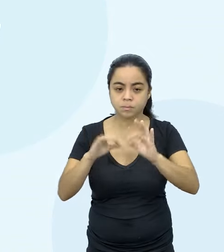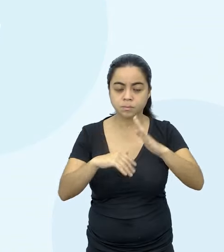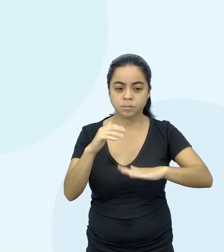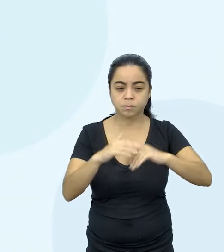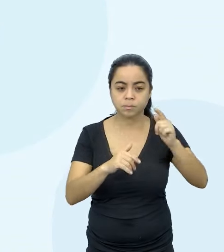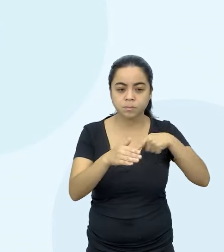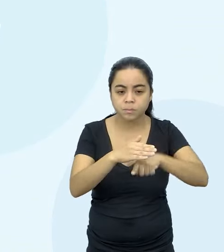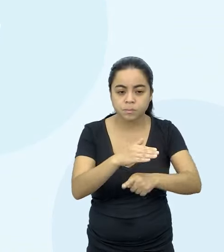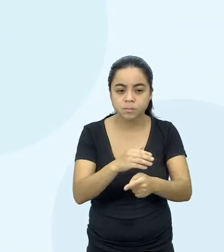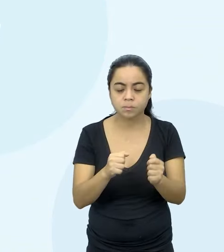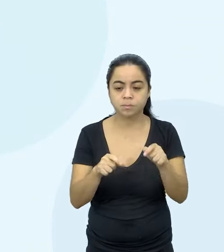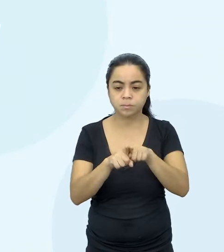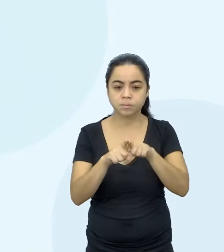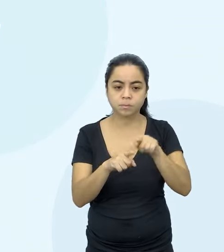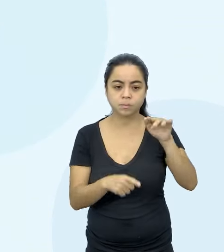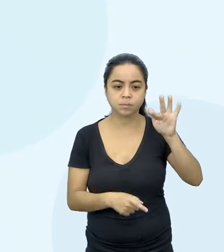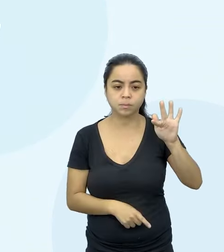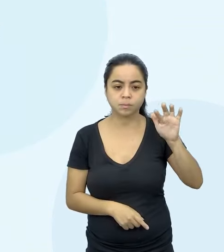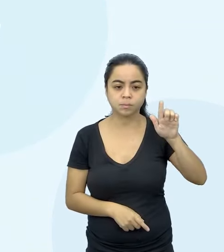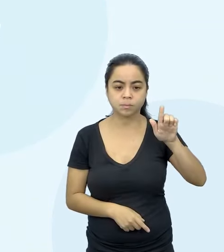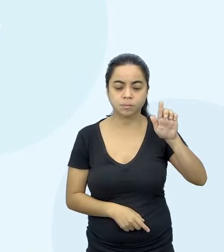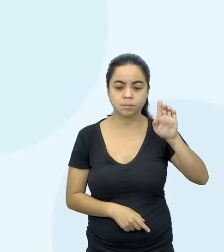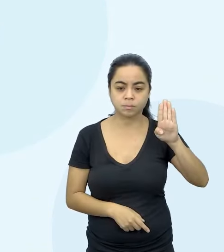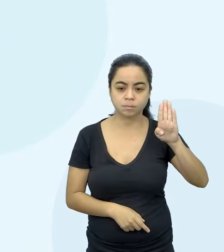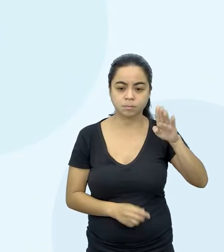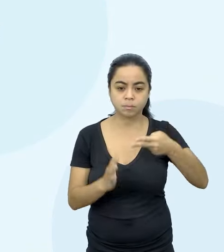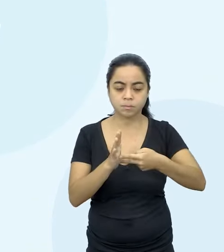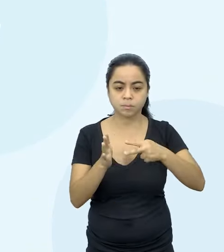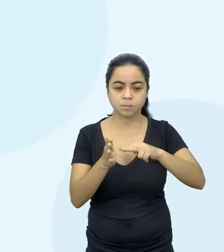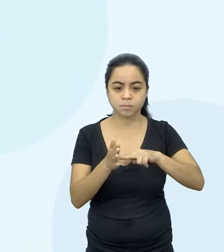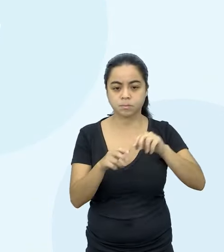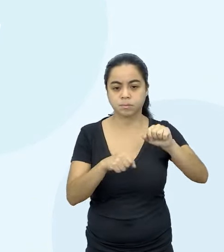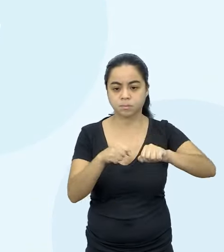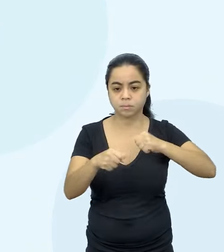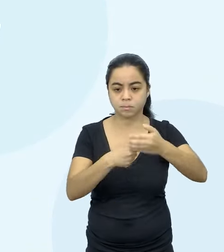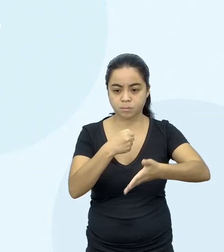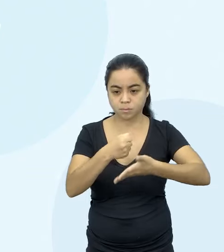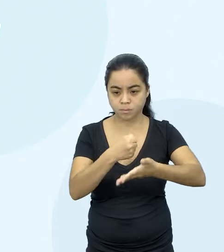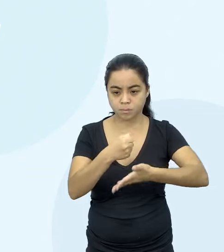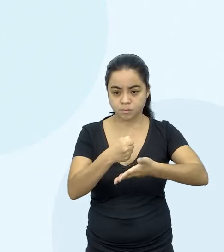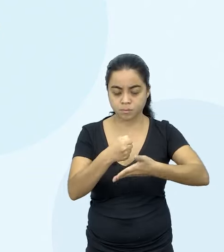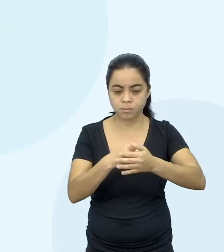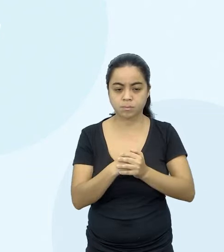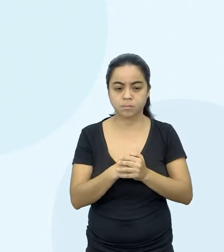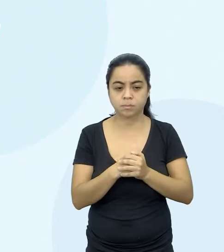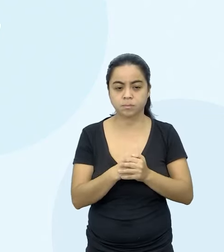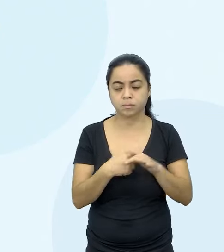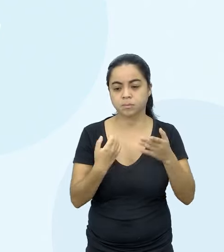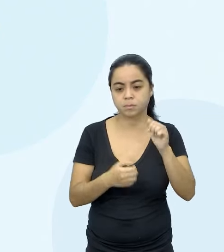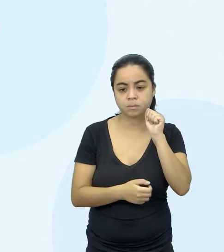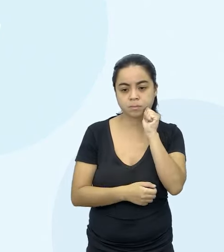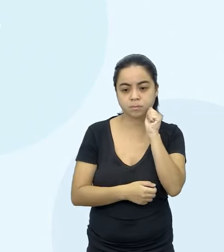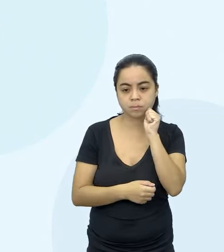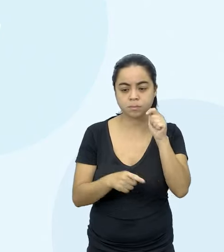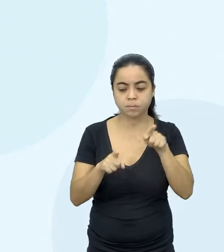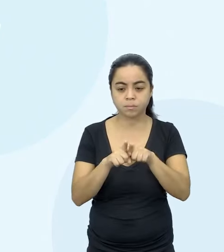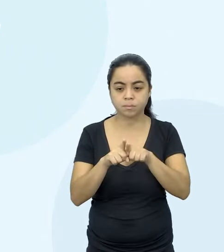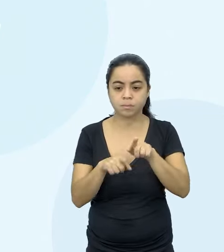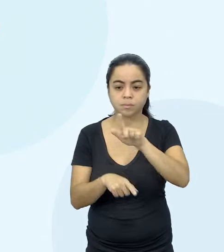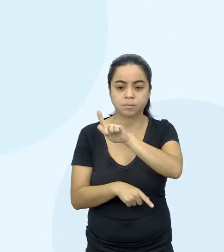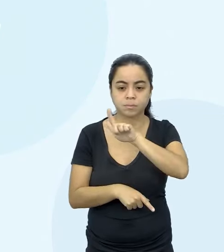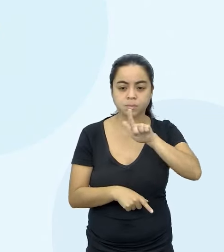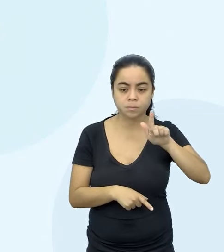vão falar bastante em todos os encontros, né? Que é a formação geral básica, que é aquela onde aparece lá a ciência da natureza e